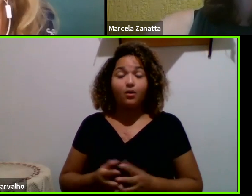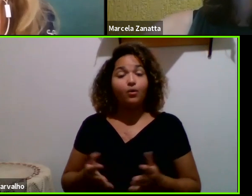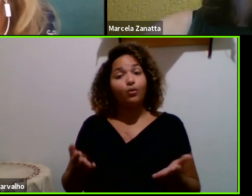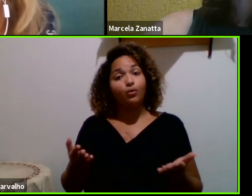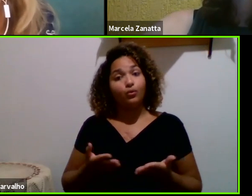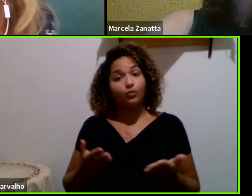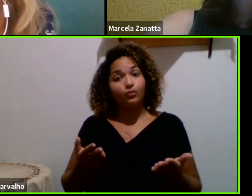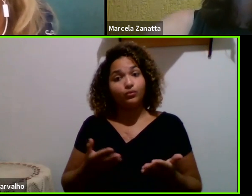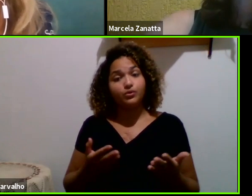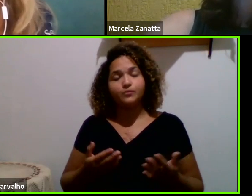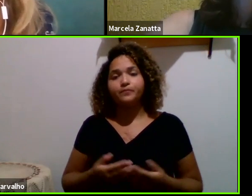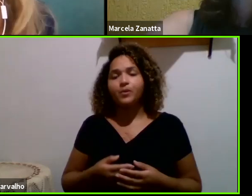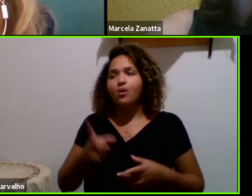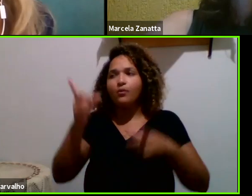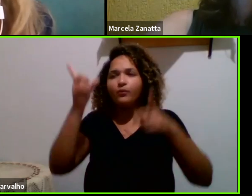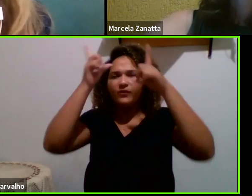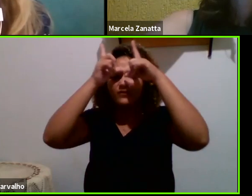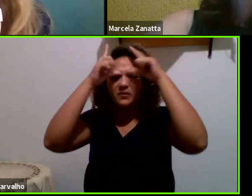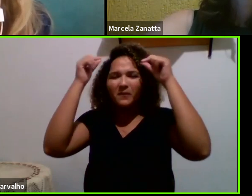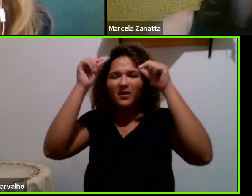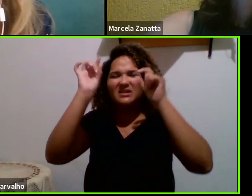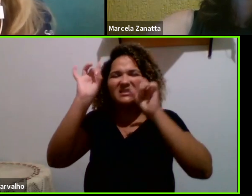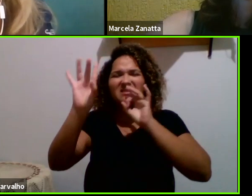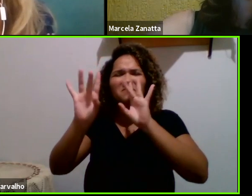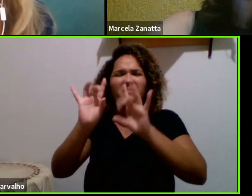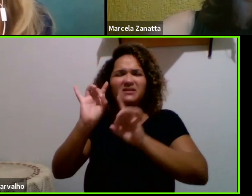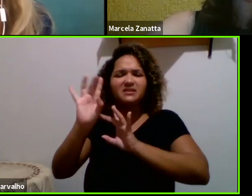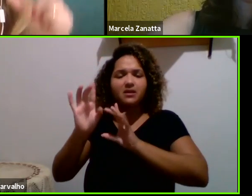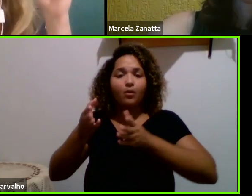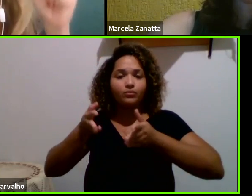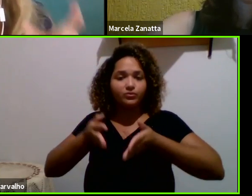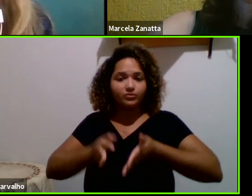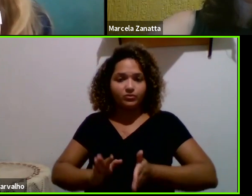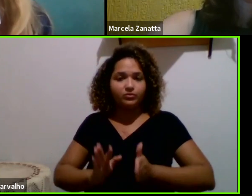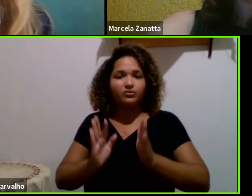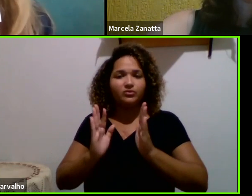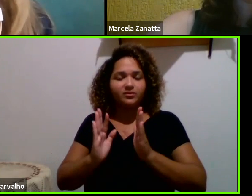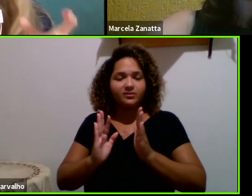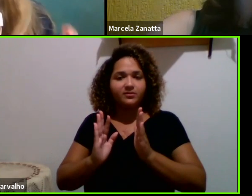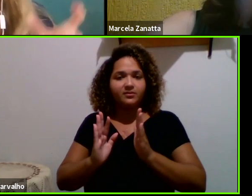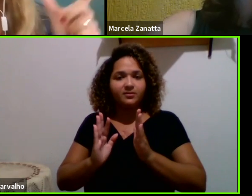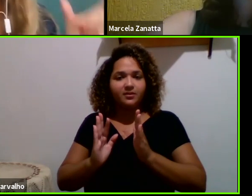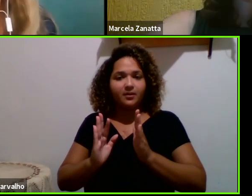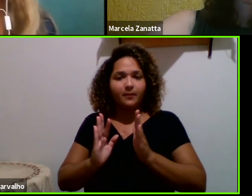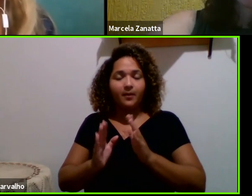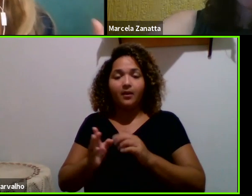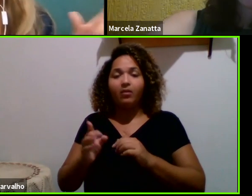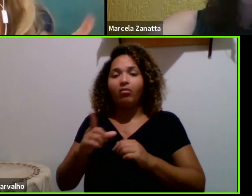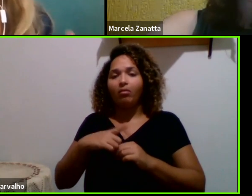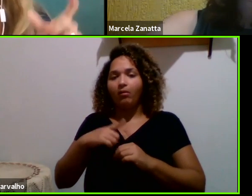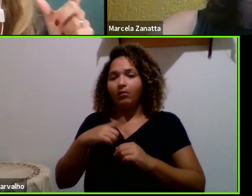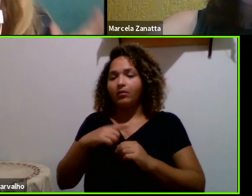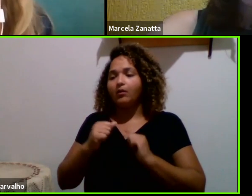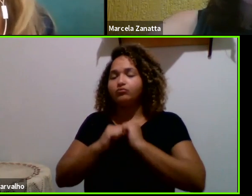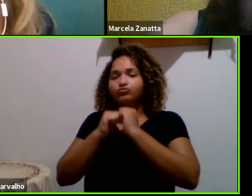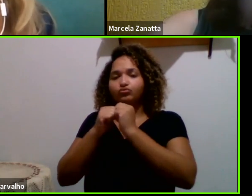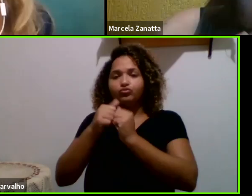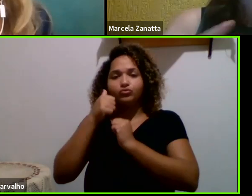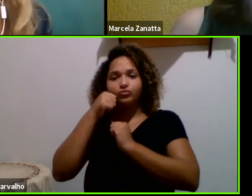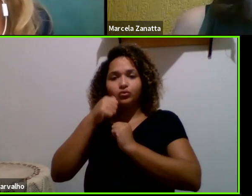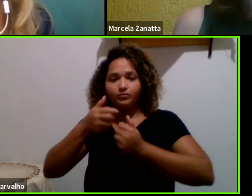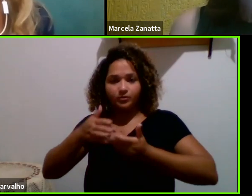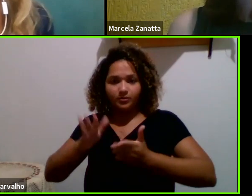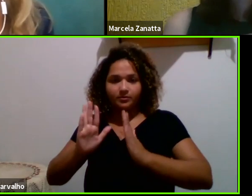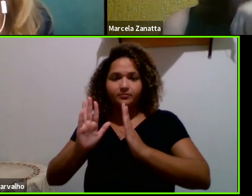e a Organização Mundial de Saúde, junto com o Ministério, eles gerenciam o índice de parto assistidos